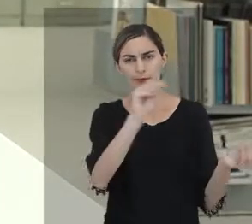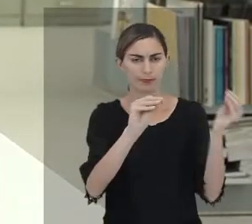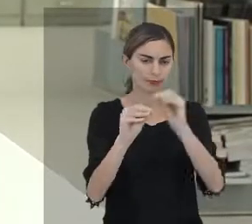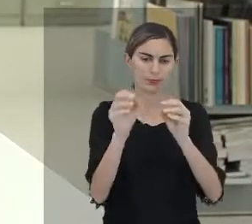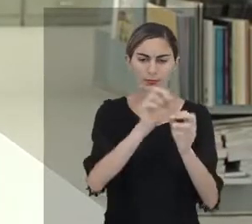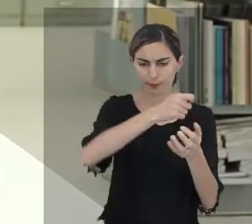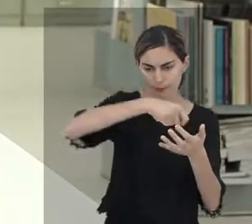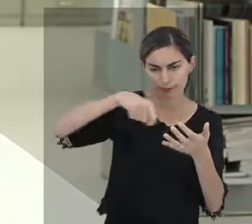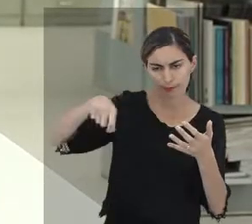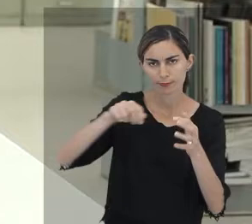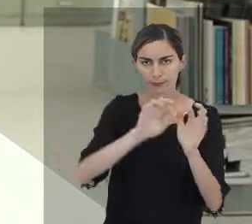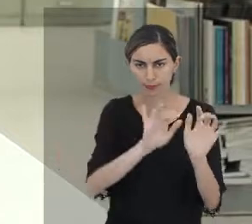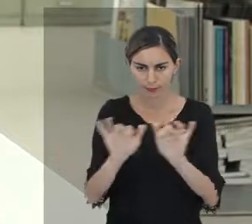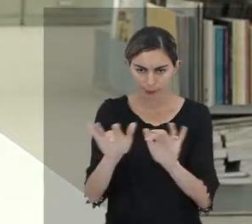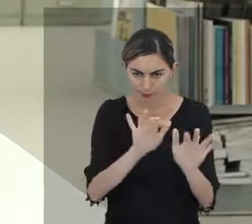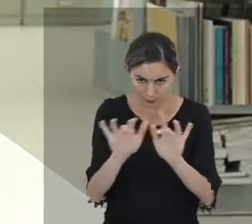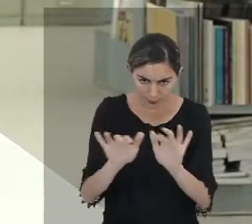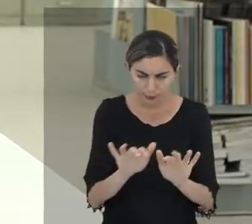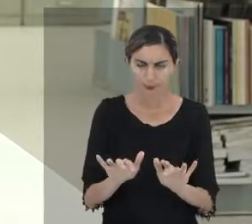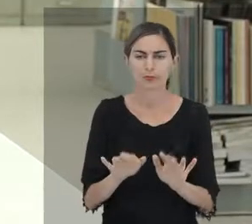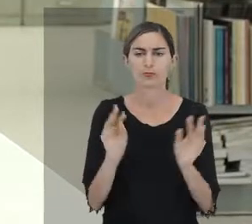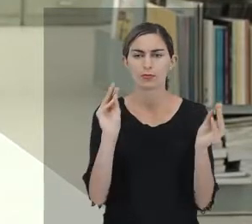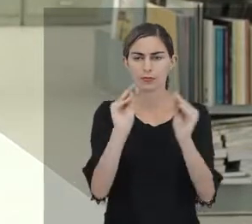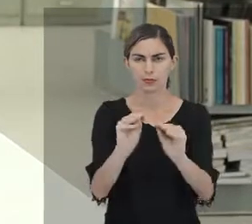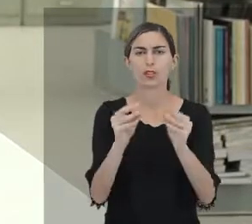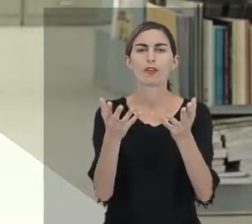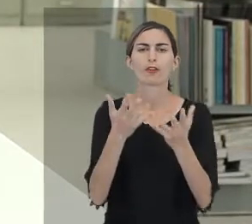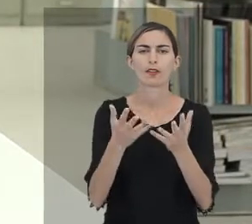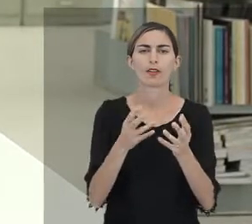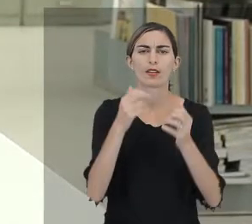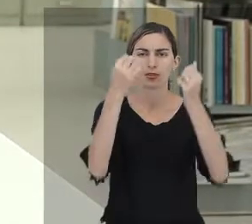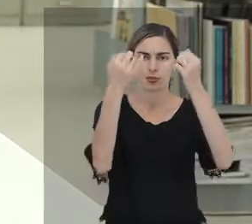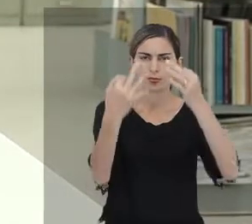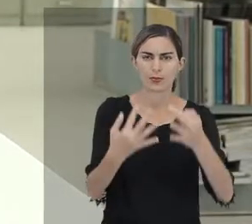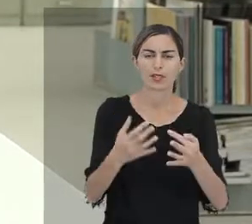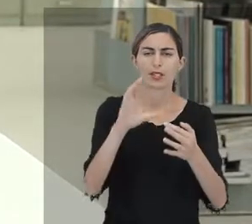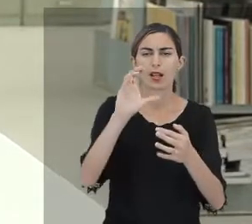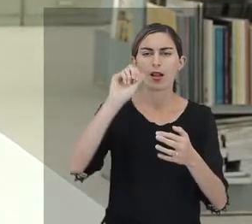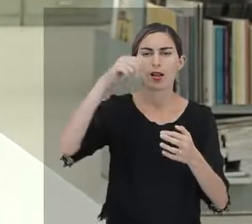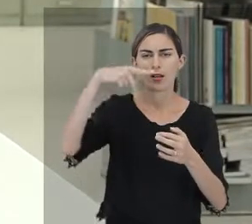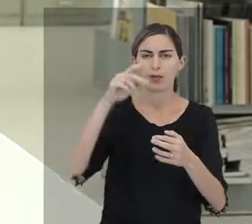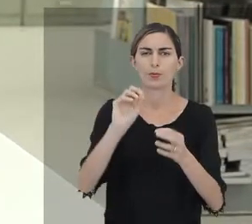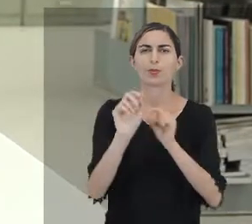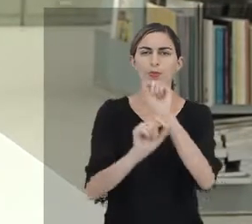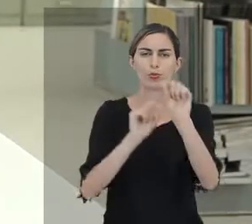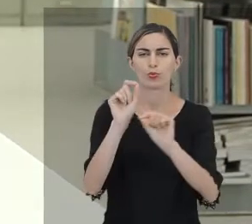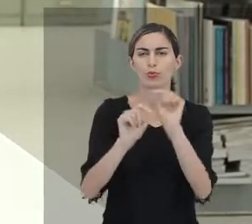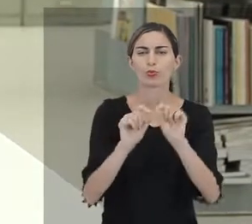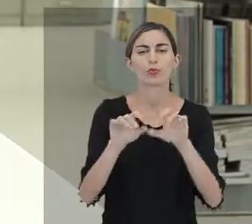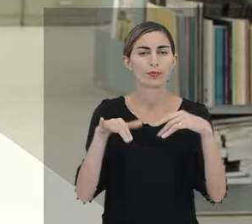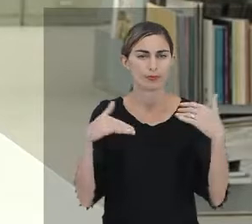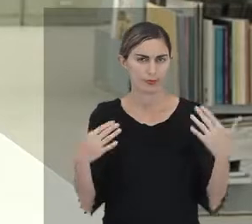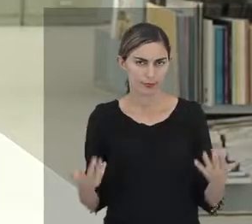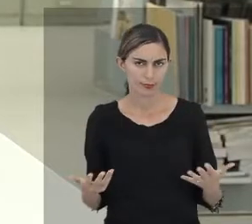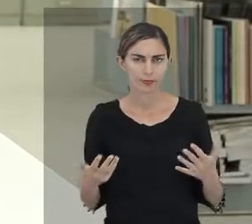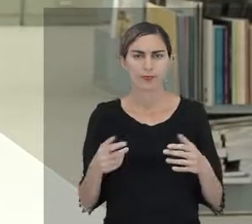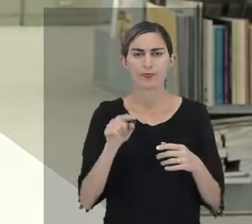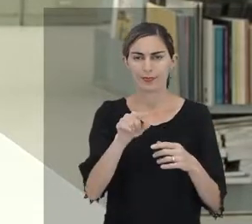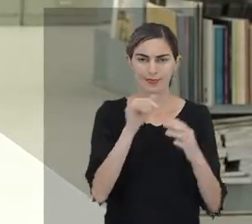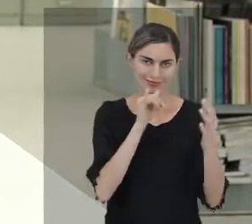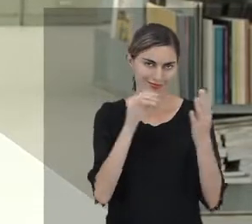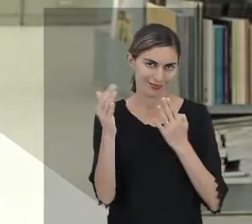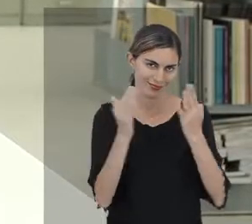você pode escrever em cima daquele campo do Edit Text para dizer o que é que o usuário vai digitar naquele campo. Então, nesse exemplozinho